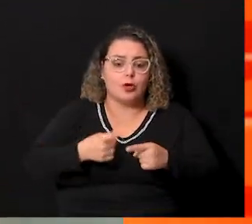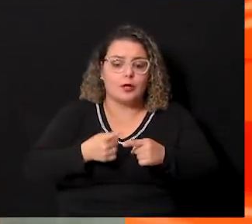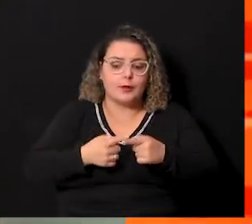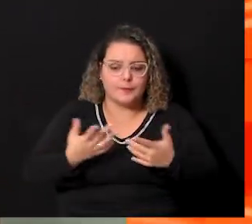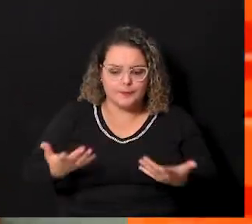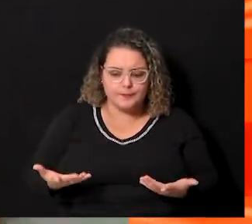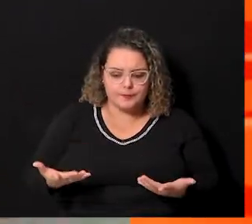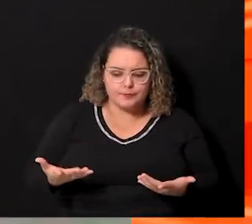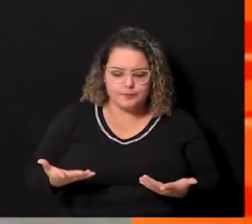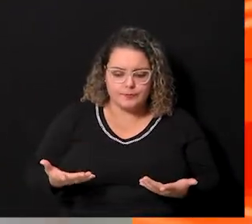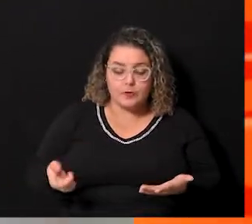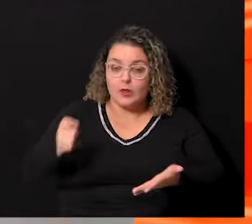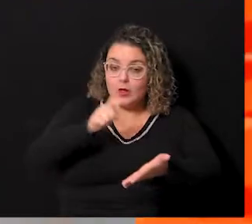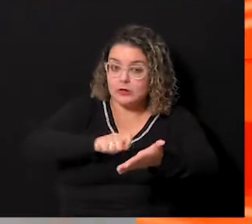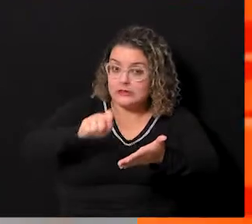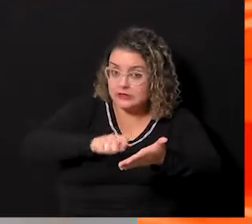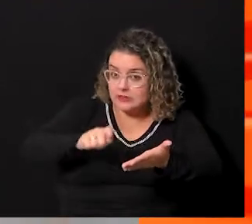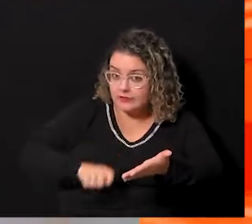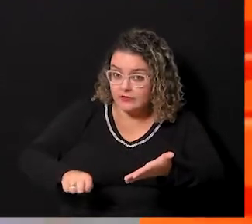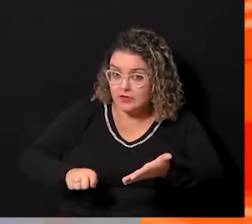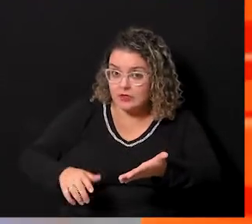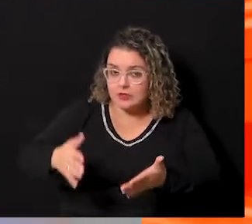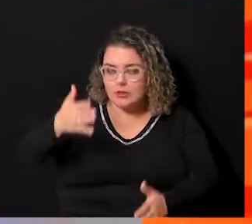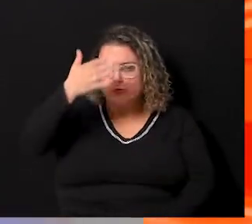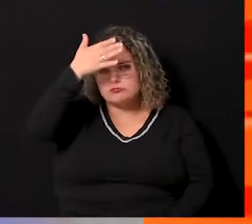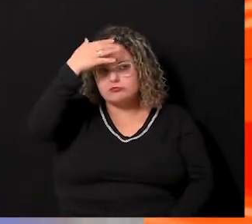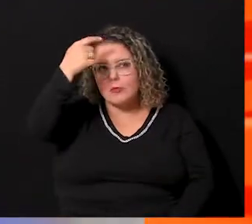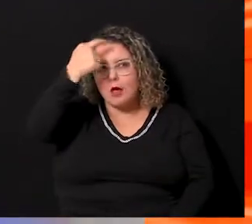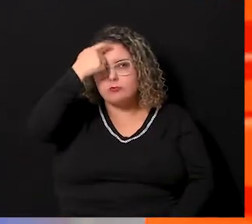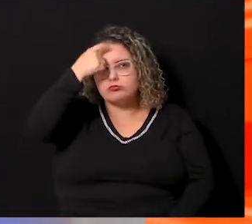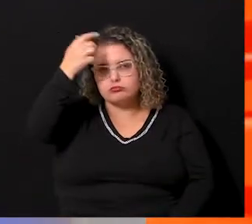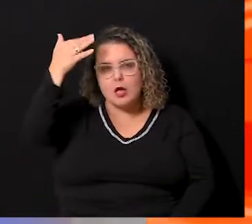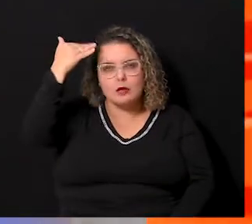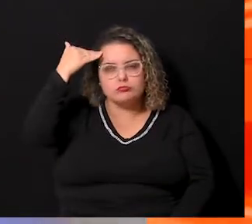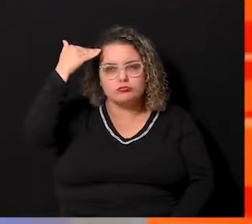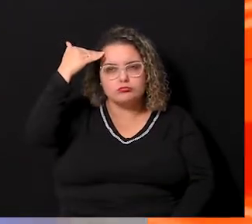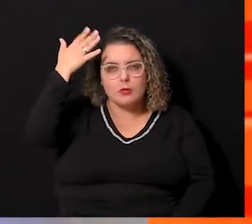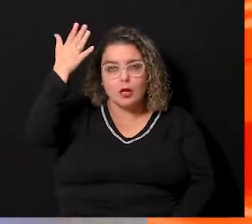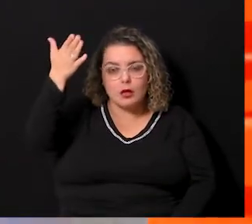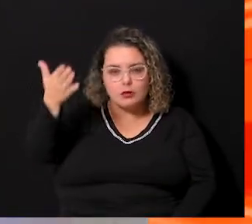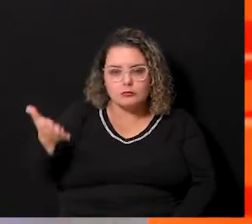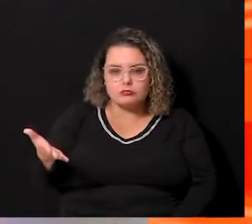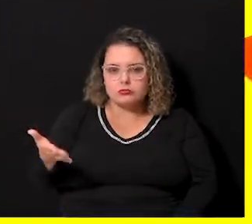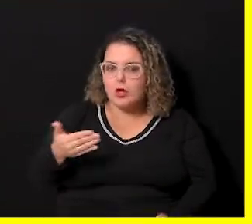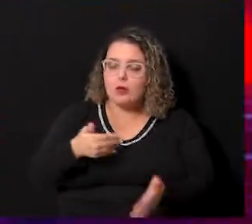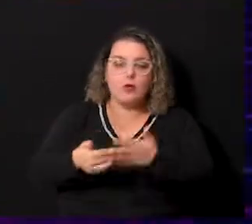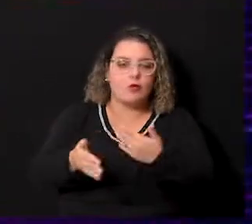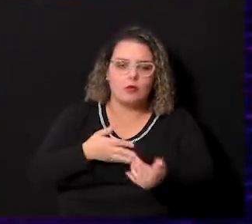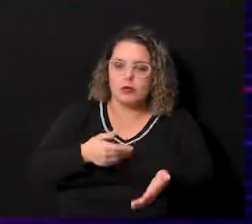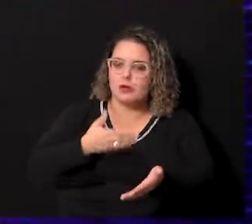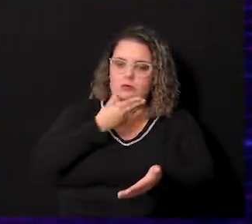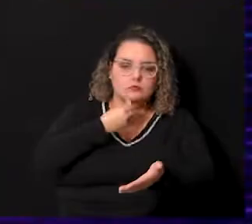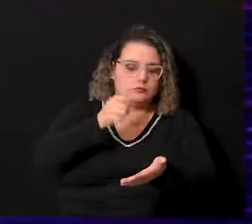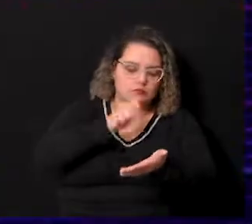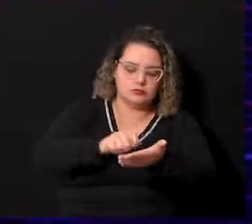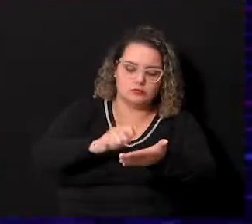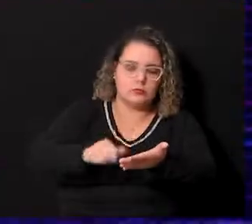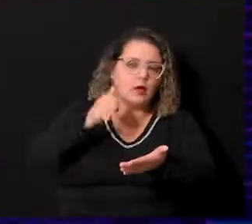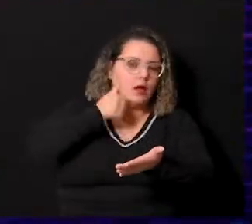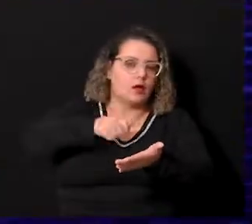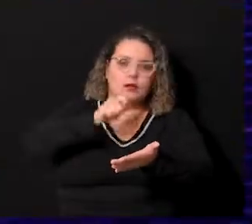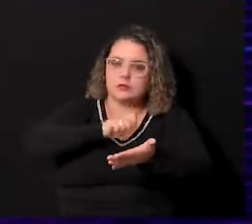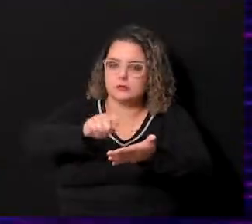porque, obviamente, eu escrevi na minha cabeça, isso vale para qualquer autor,